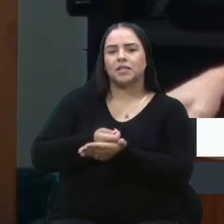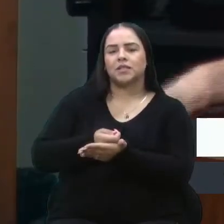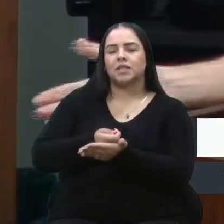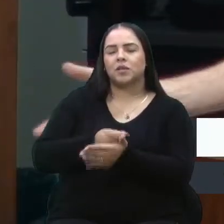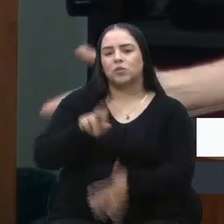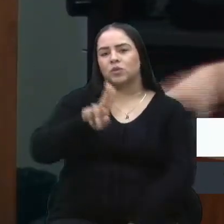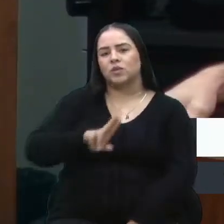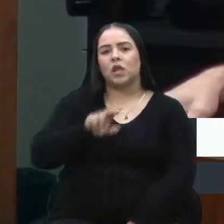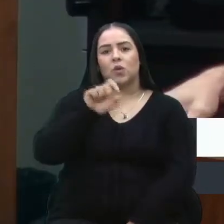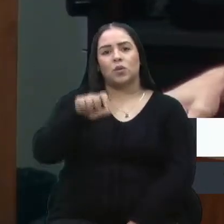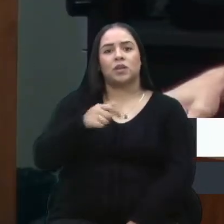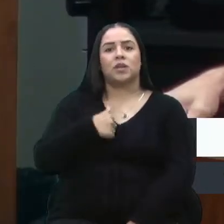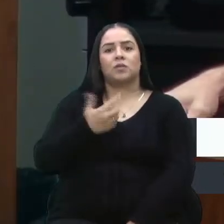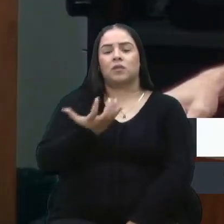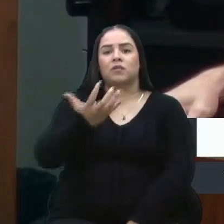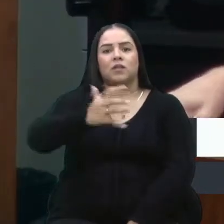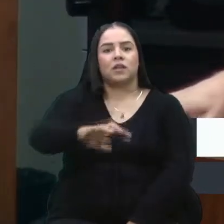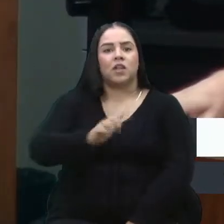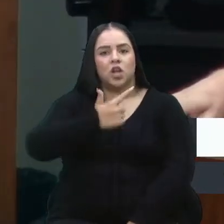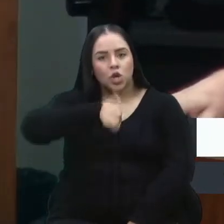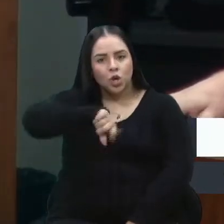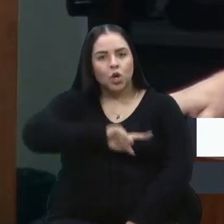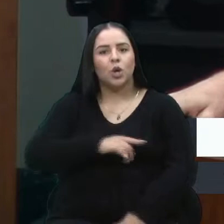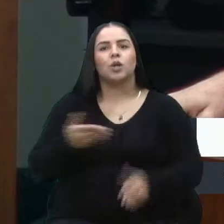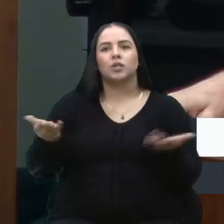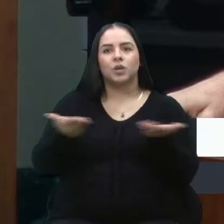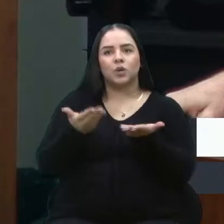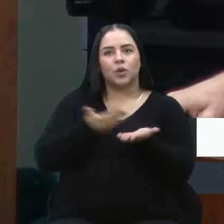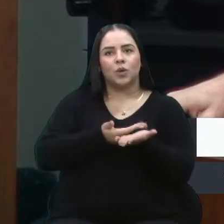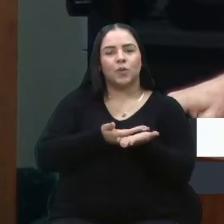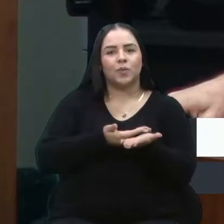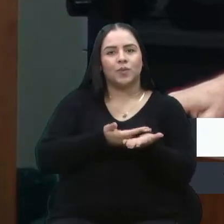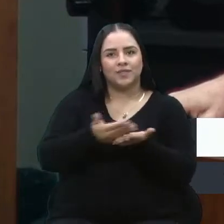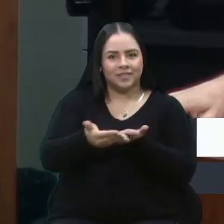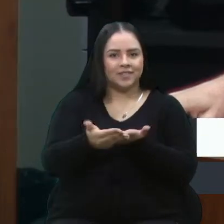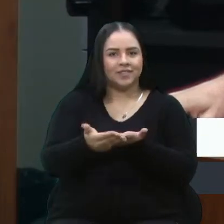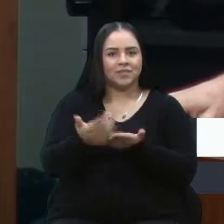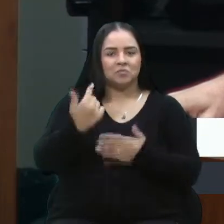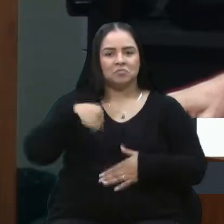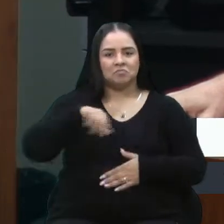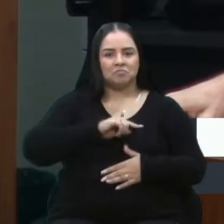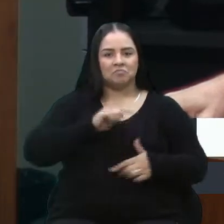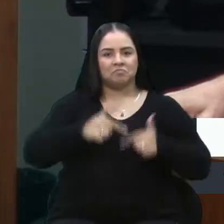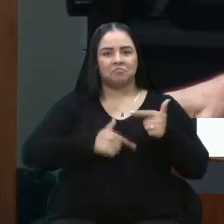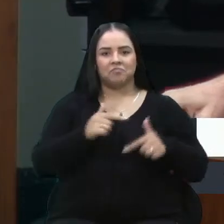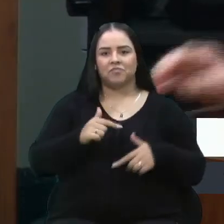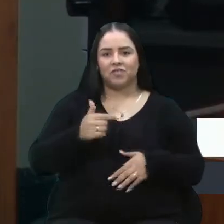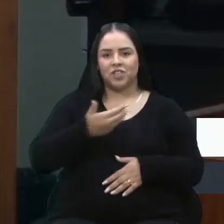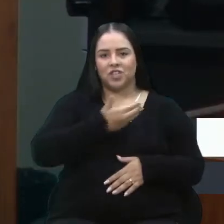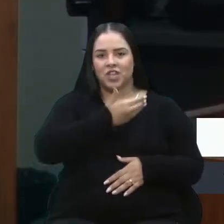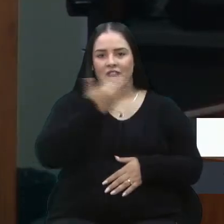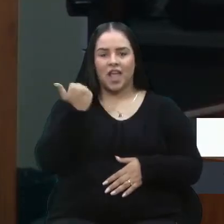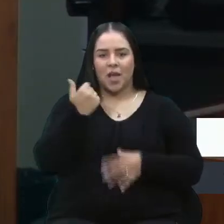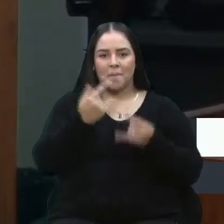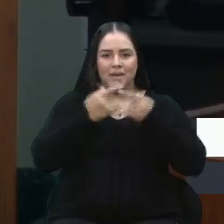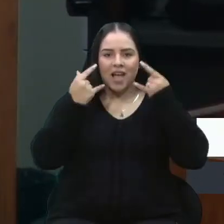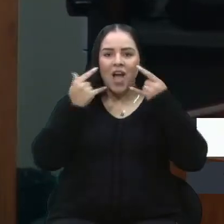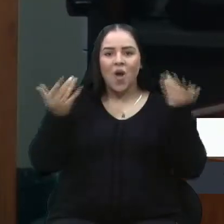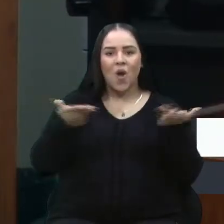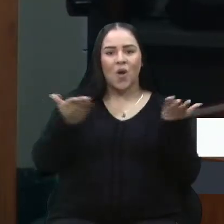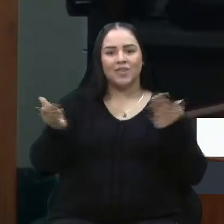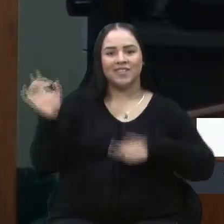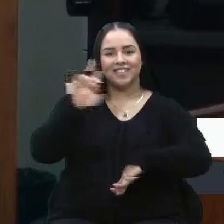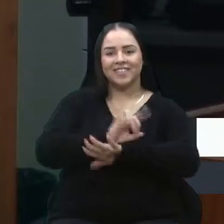queria estamos aqui começando de próprio o nosso mandato sem máscaras Hoje seria um dia de muita alegria